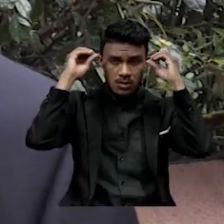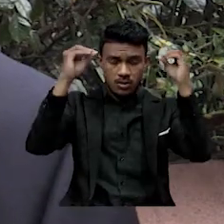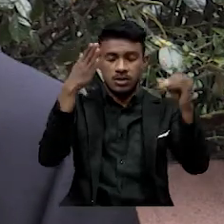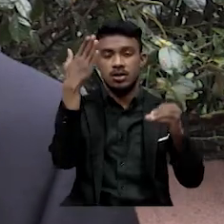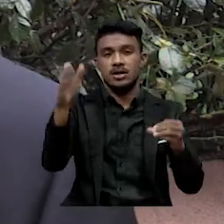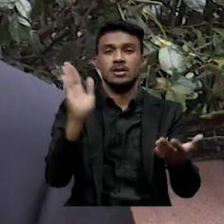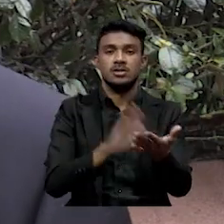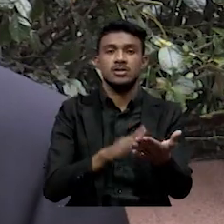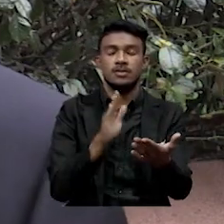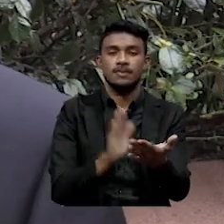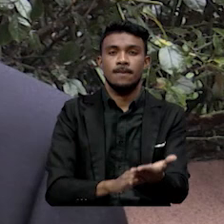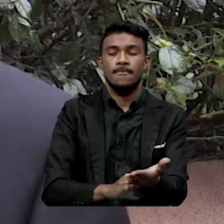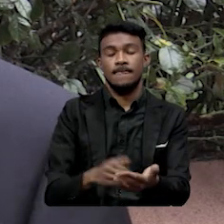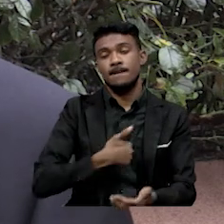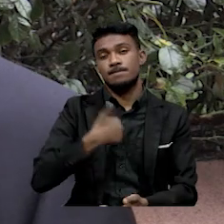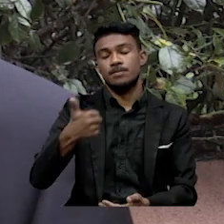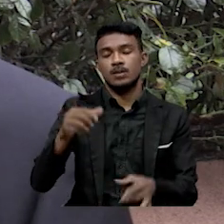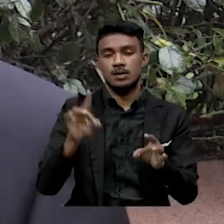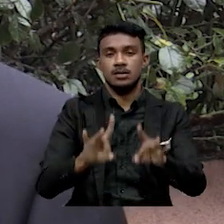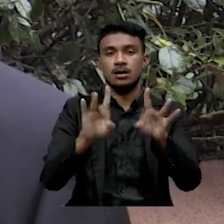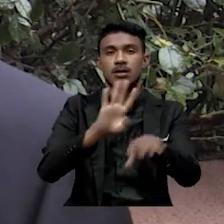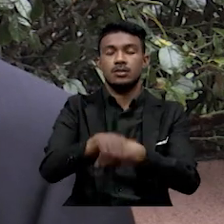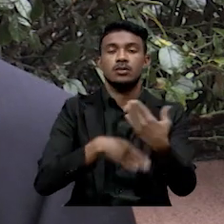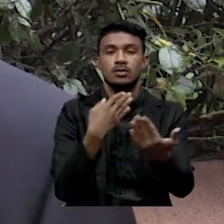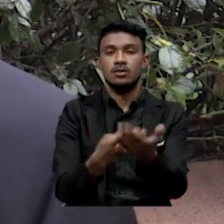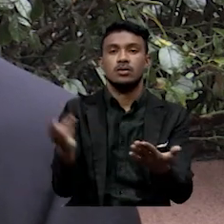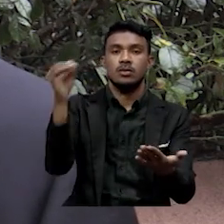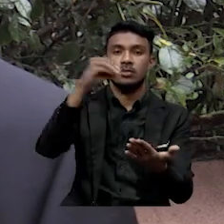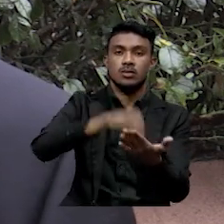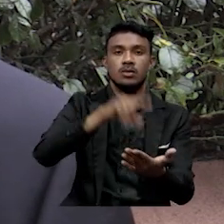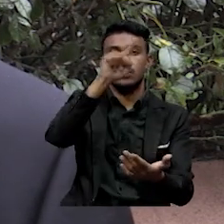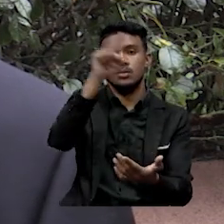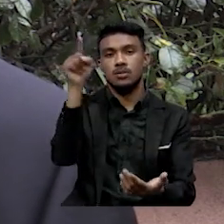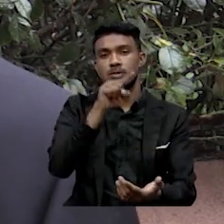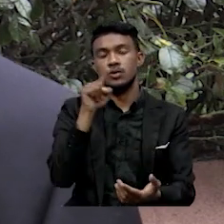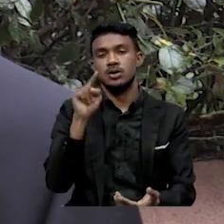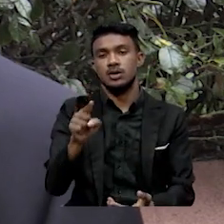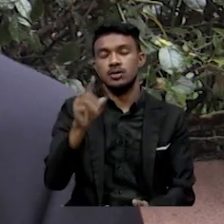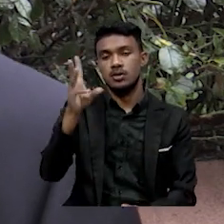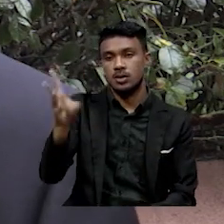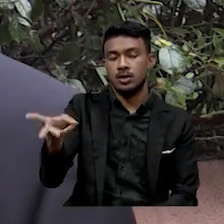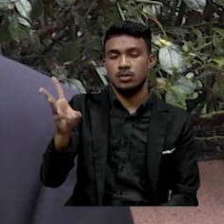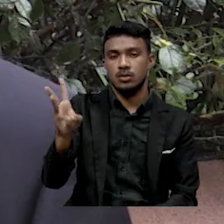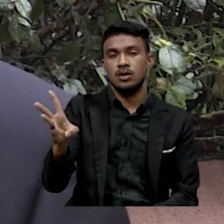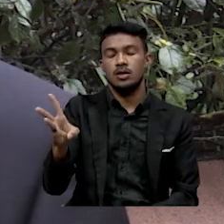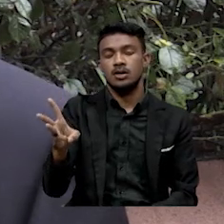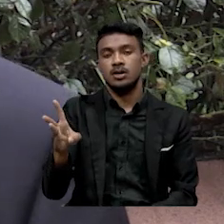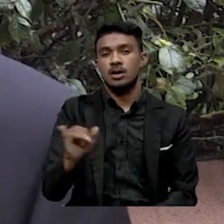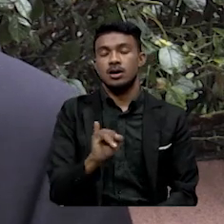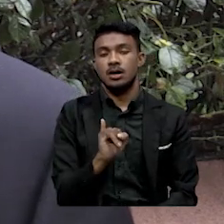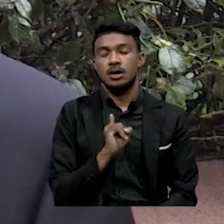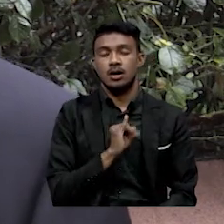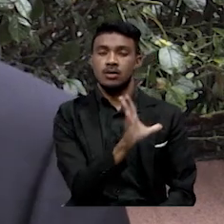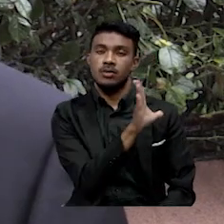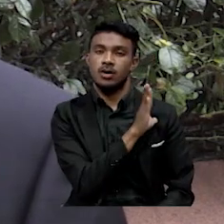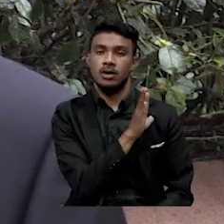escola privado Australia hototo atenziona porcentagem ne no lu resin hau garante kata se